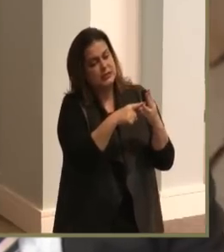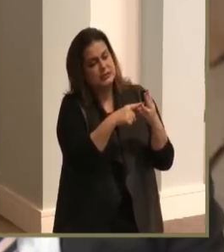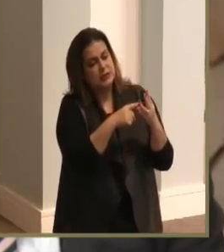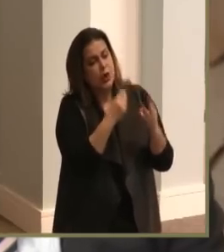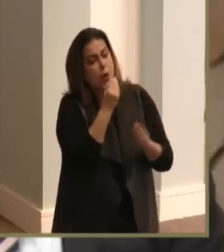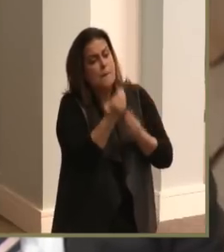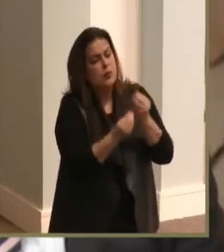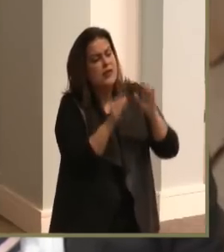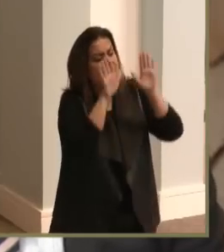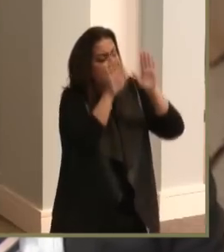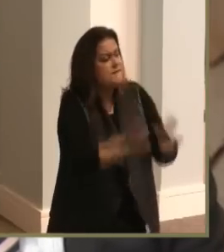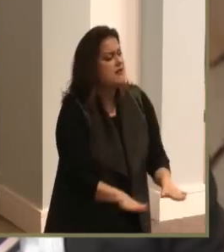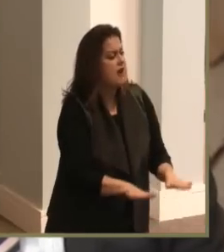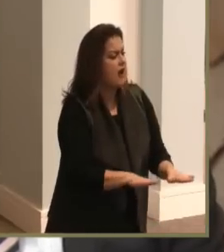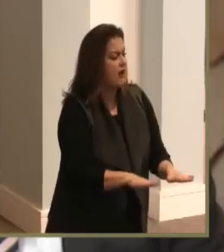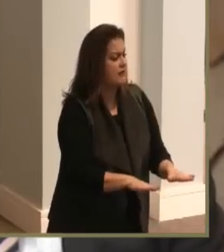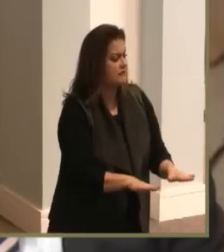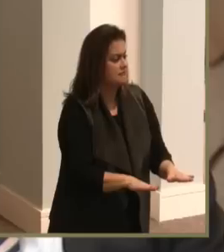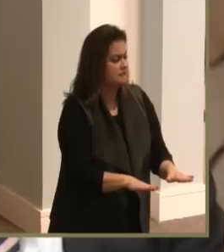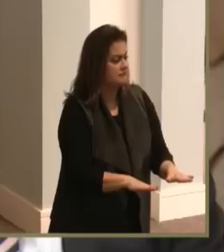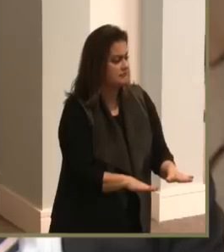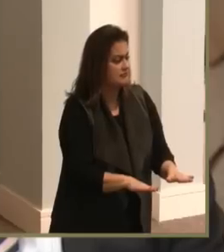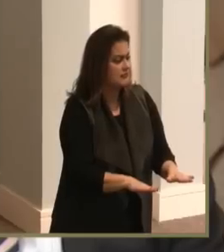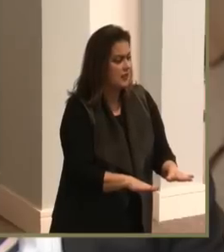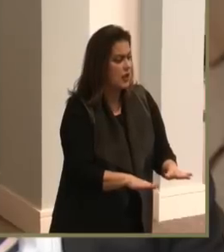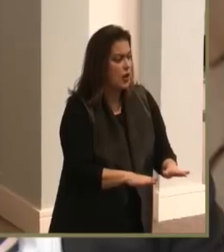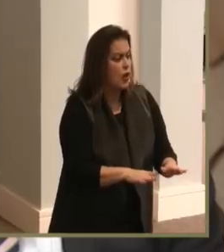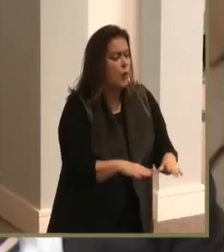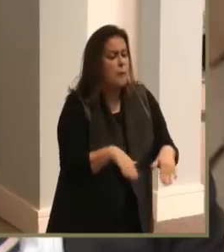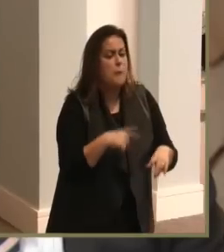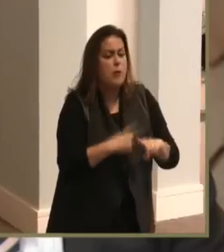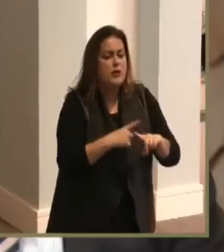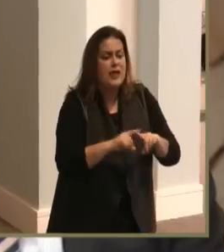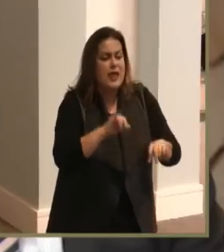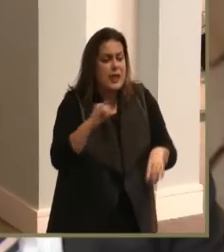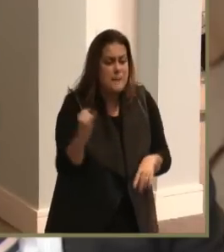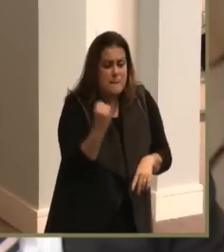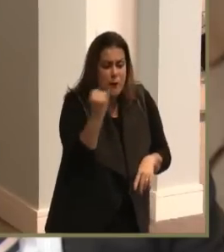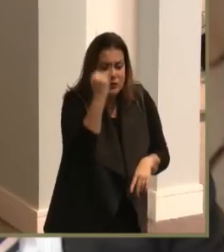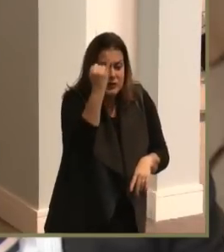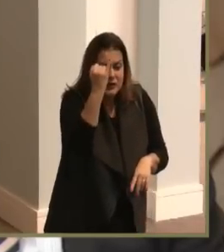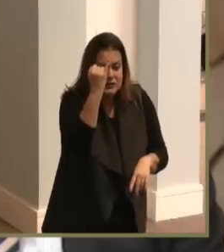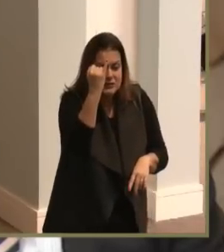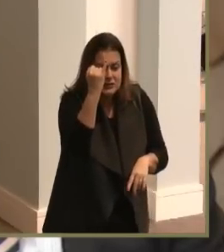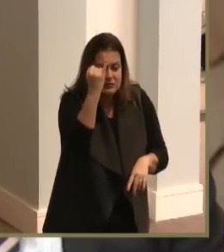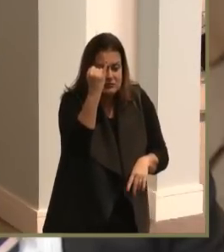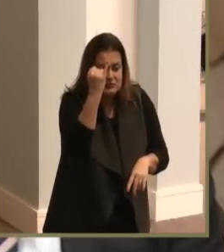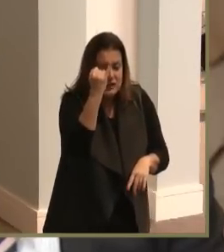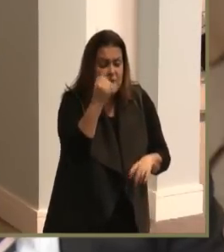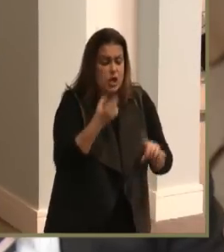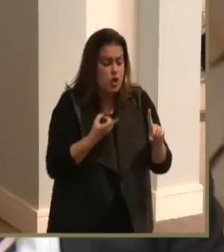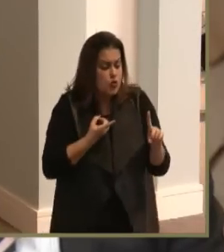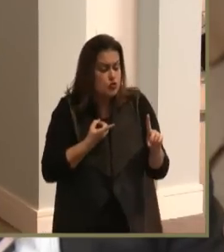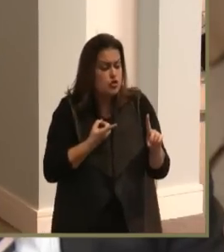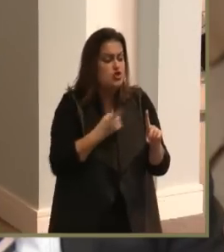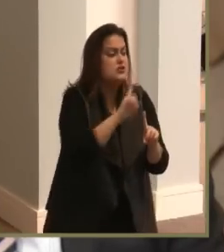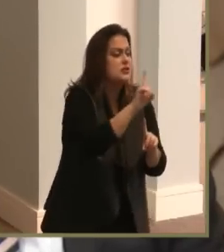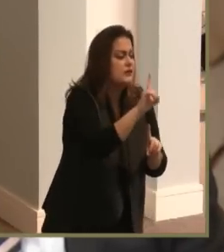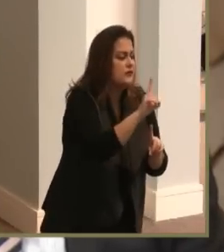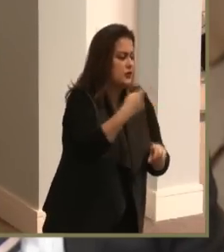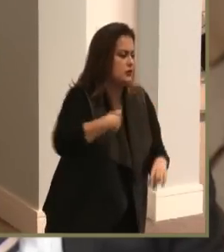que ficar em Jerusalém? Qual a importância de Jerusalém na obra missionária? E desafio da nossa Jerusalém, que